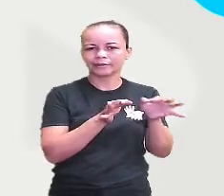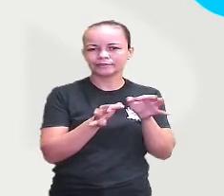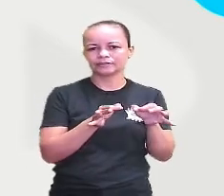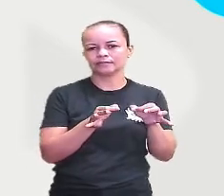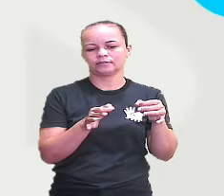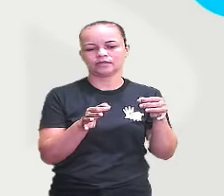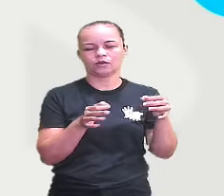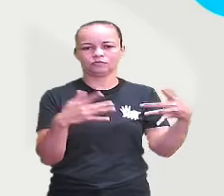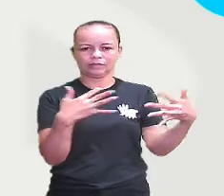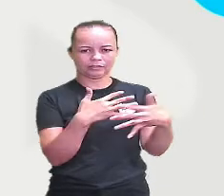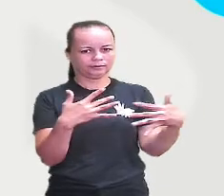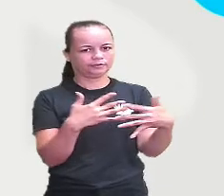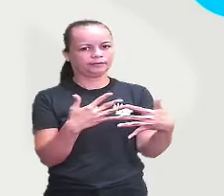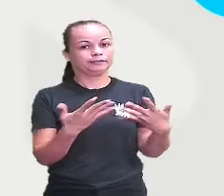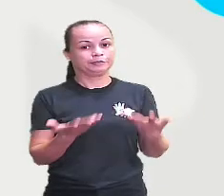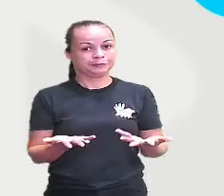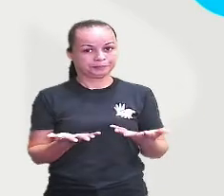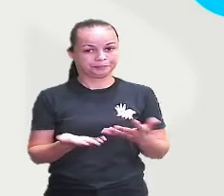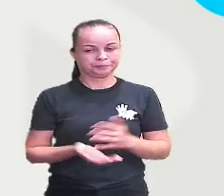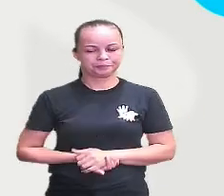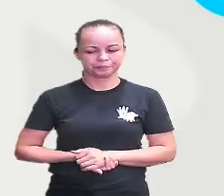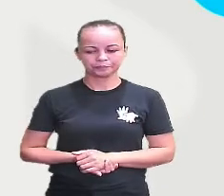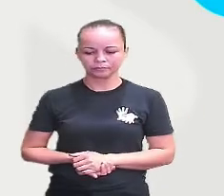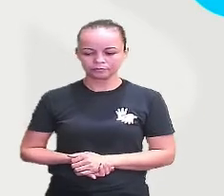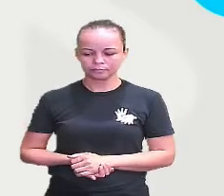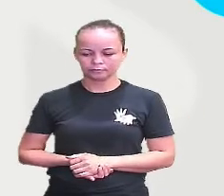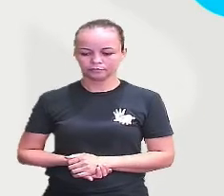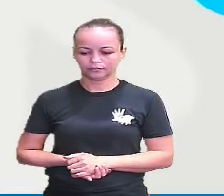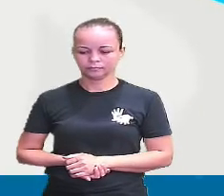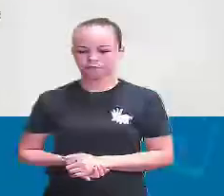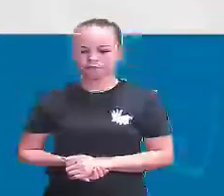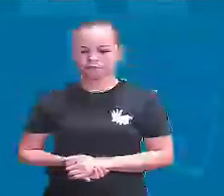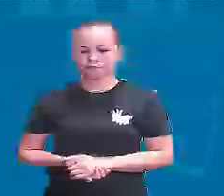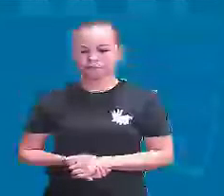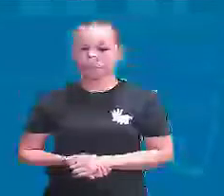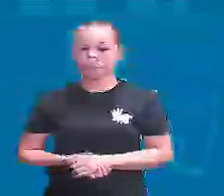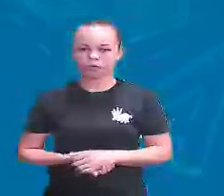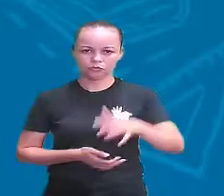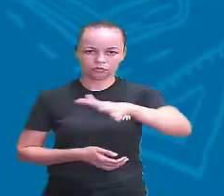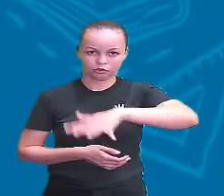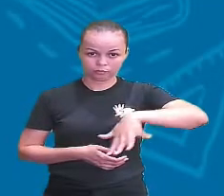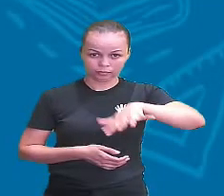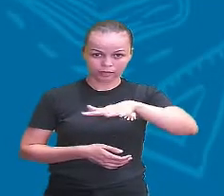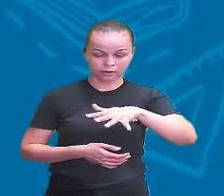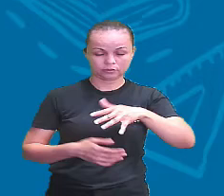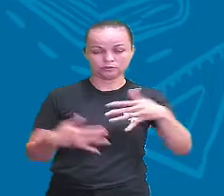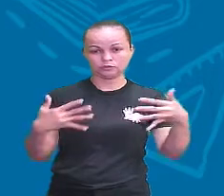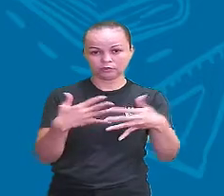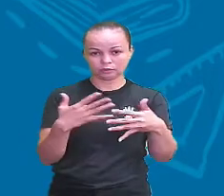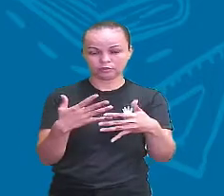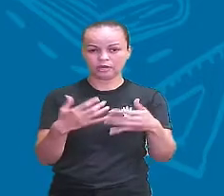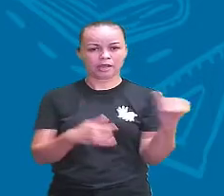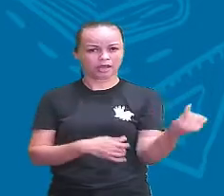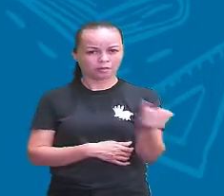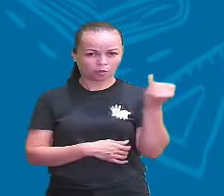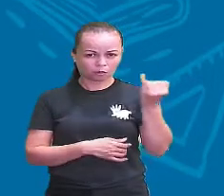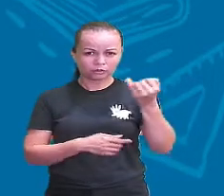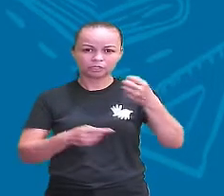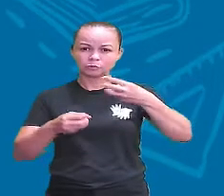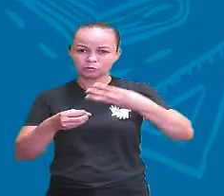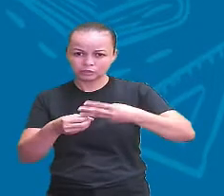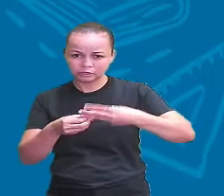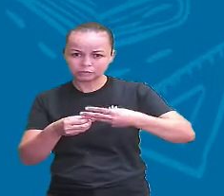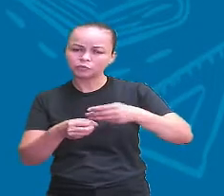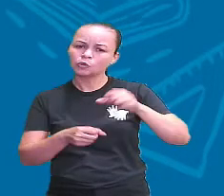nessas cidades. Então, o espaço urbano, ele é importante para um município? Porque ali